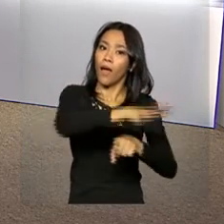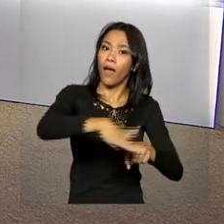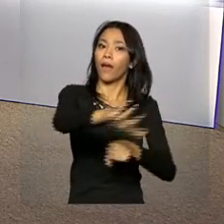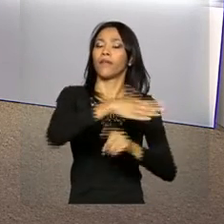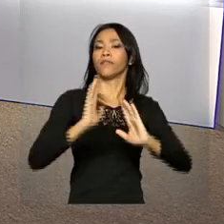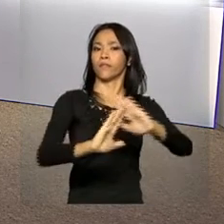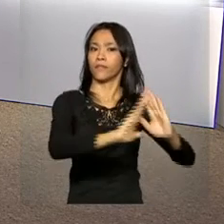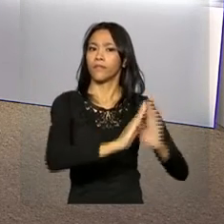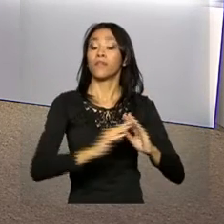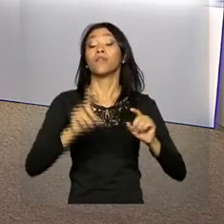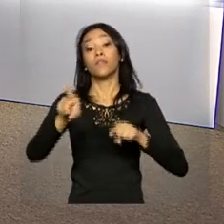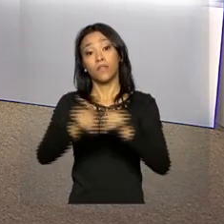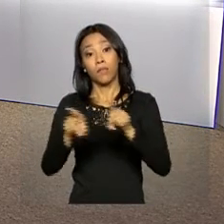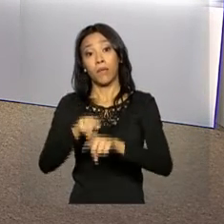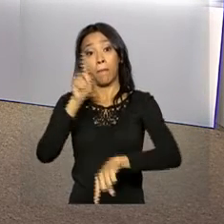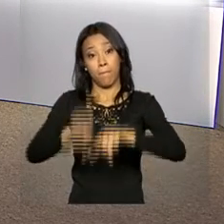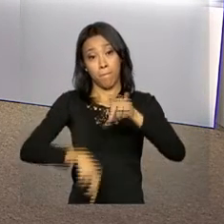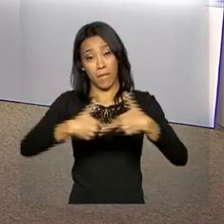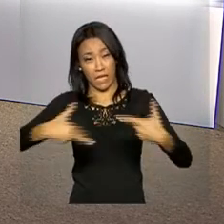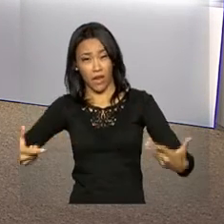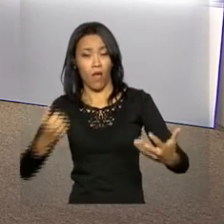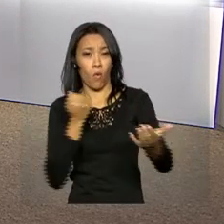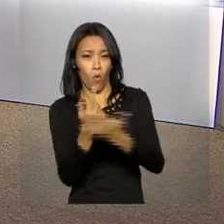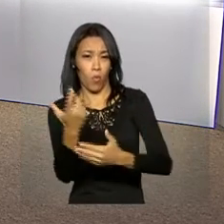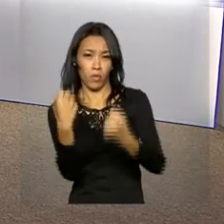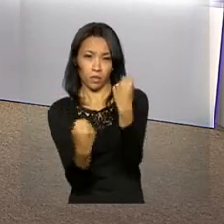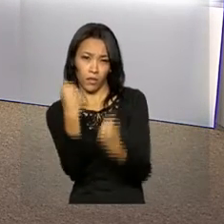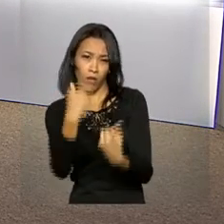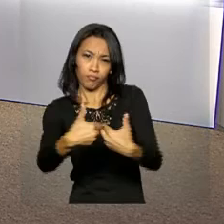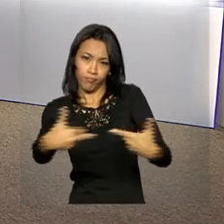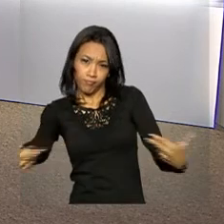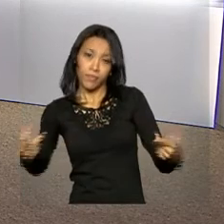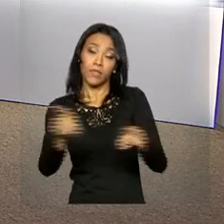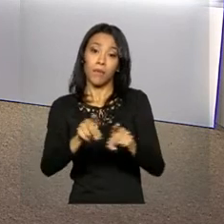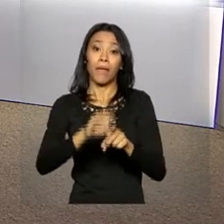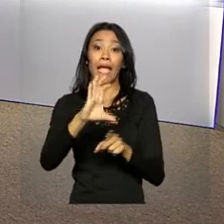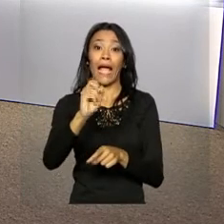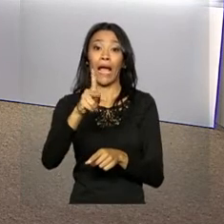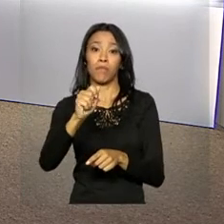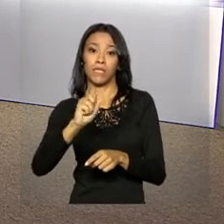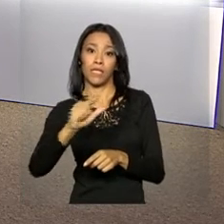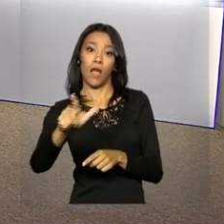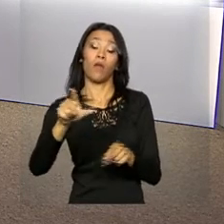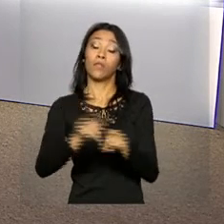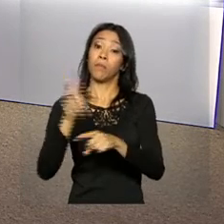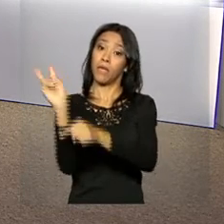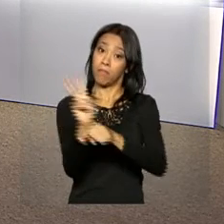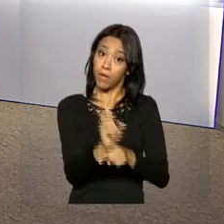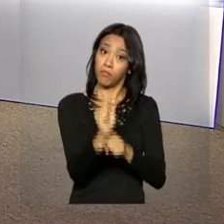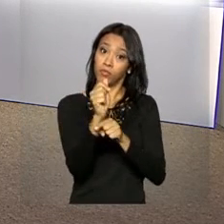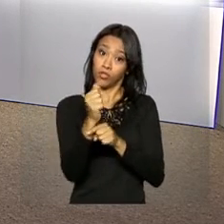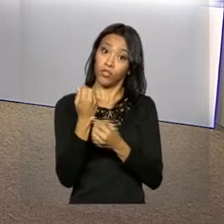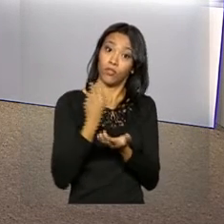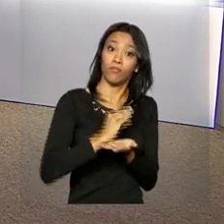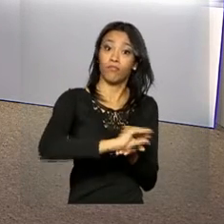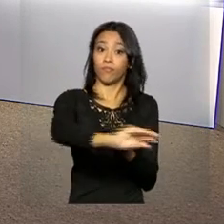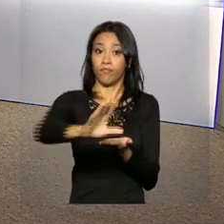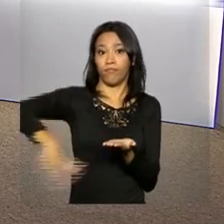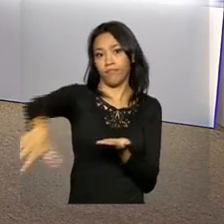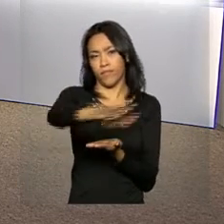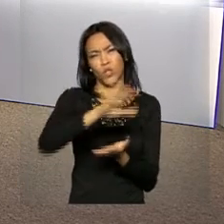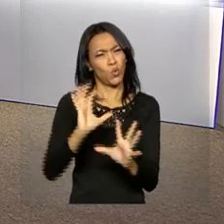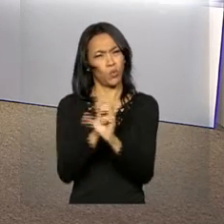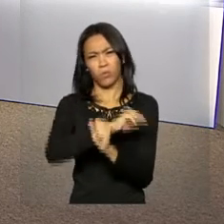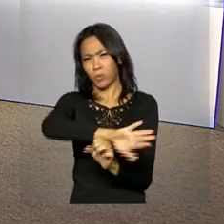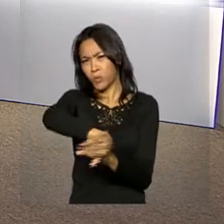para o financiamento de máquinas e equipamentos, para o crédito agrícola, capital de giro para empresas e empréstimos aos trabalhadores. Ao todo,